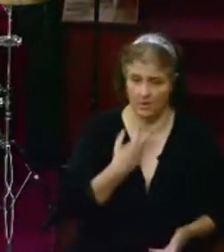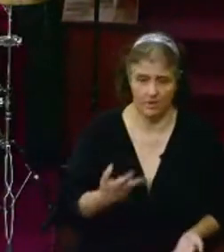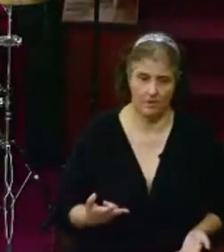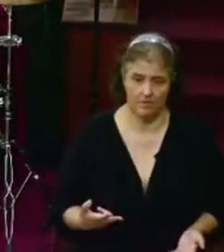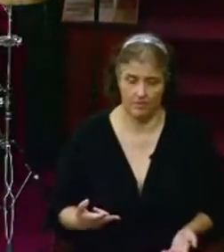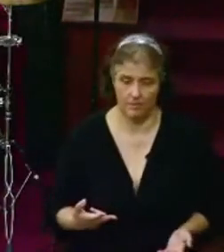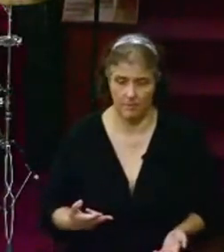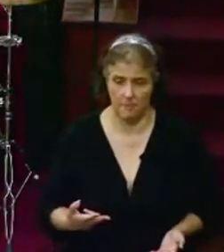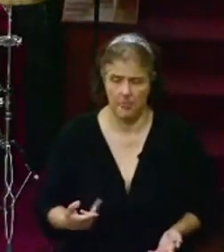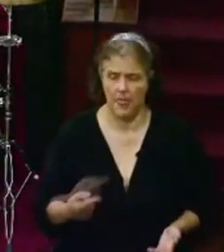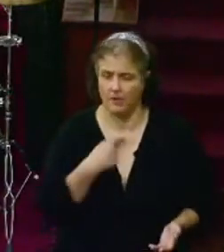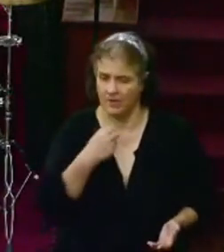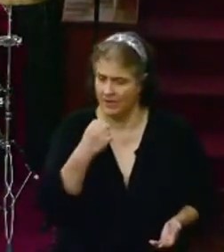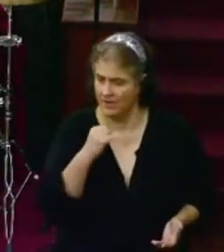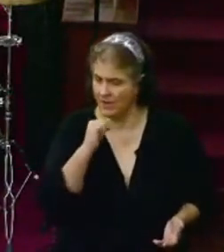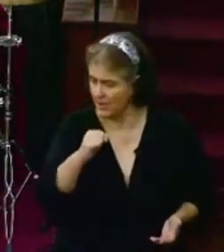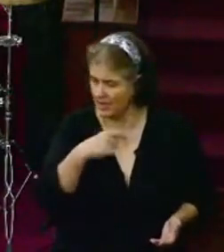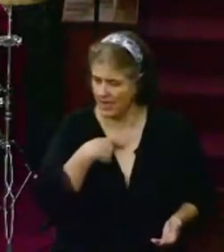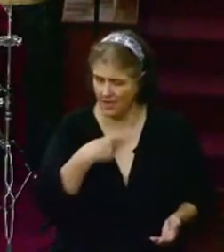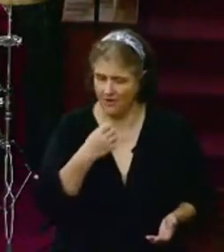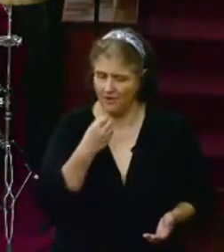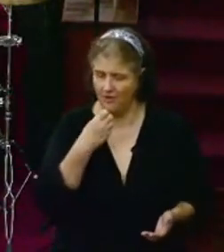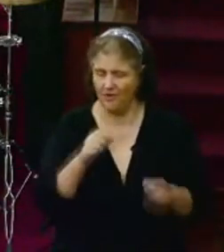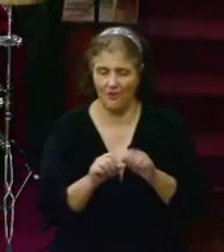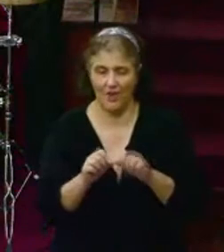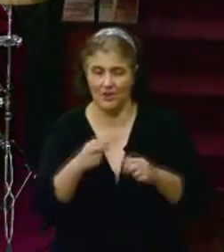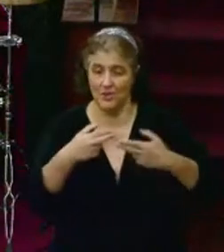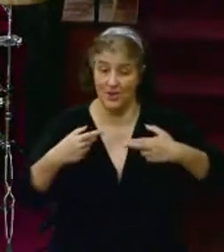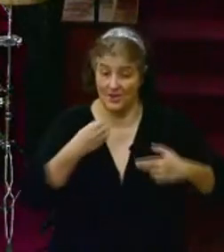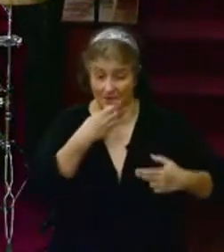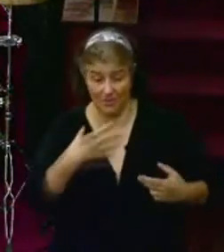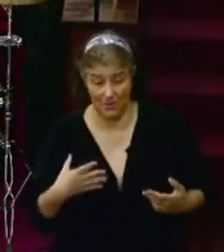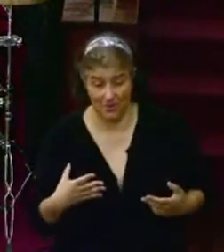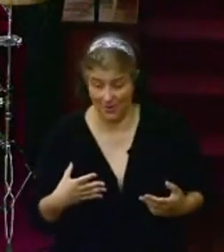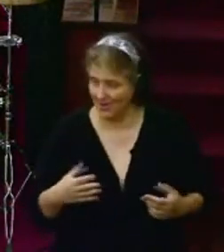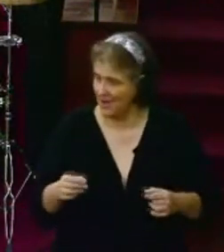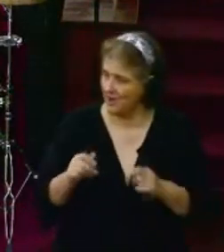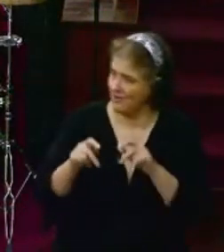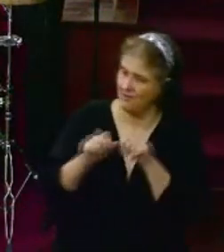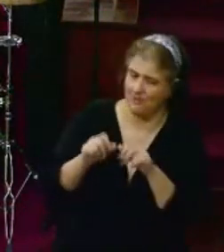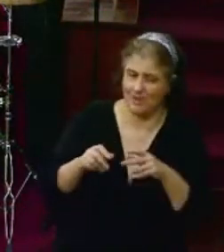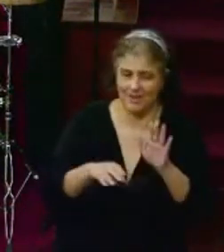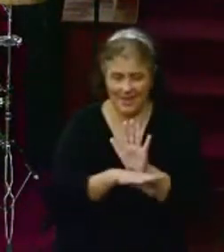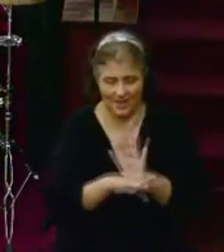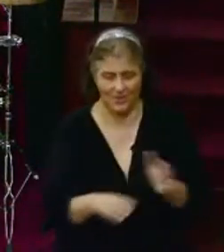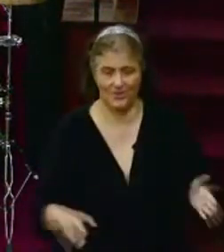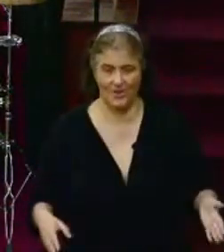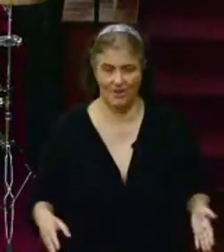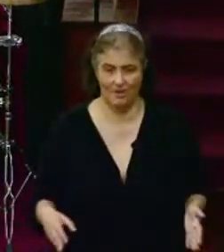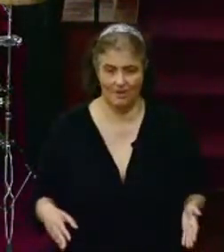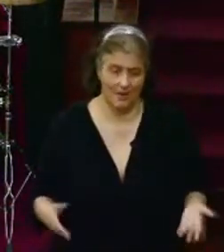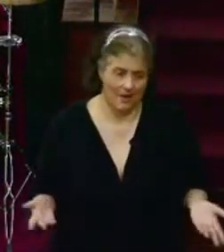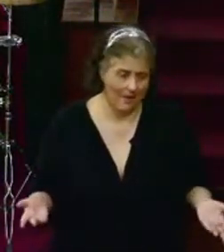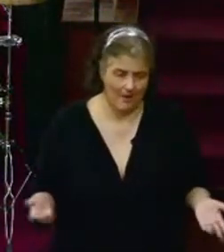meu próximo, se eu continuar usando até dos meus próprios recursos para beneficiar pessoas, por que Jesus não me aceitaria